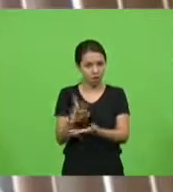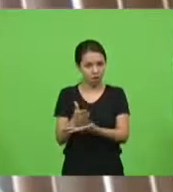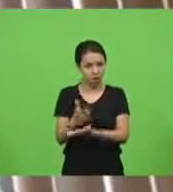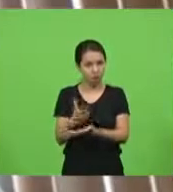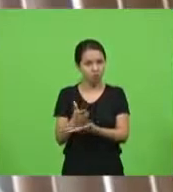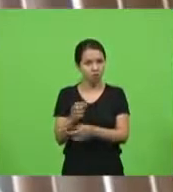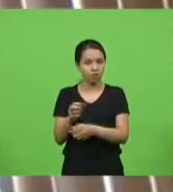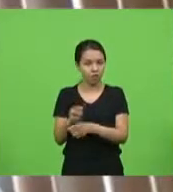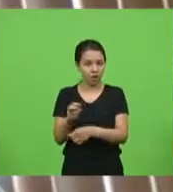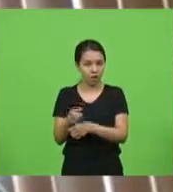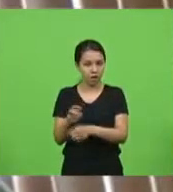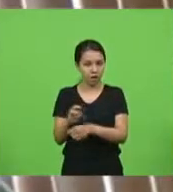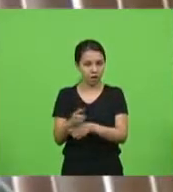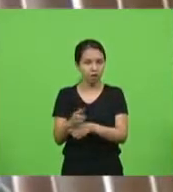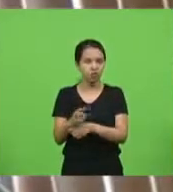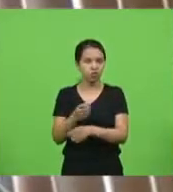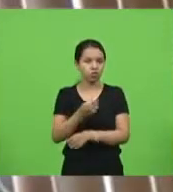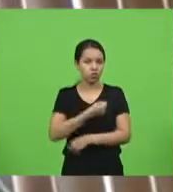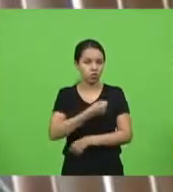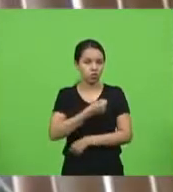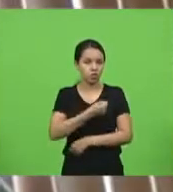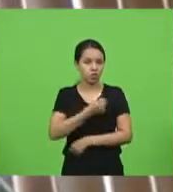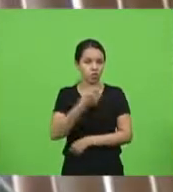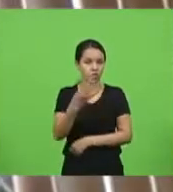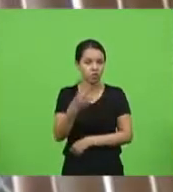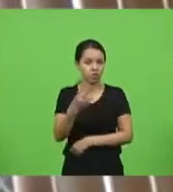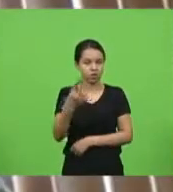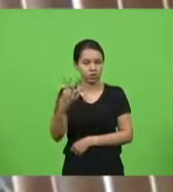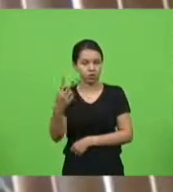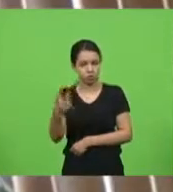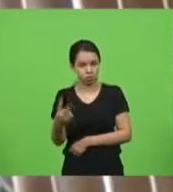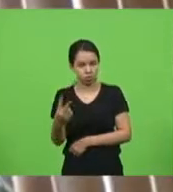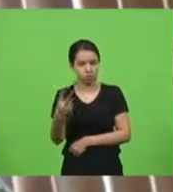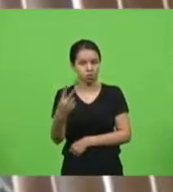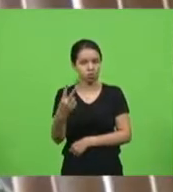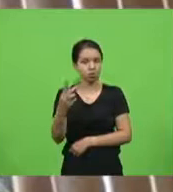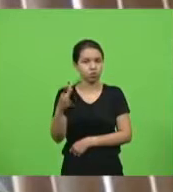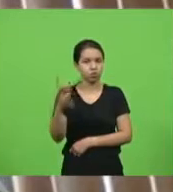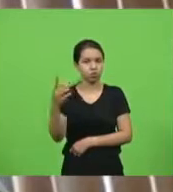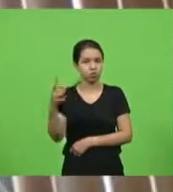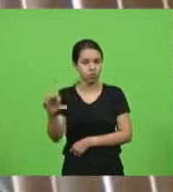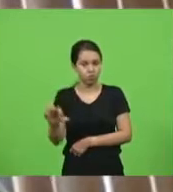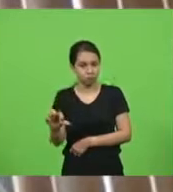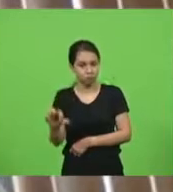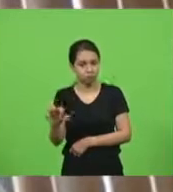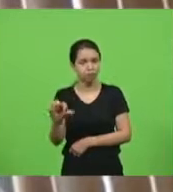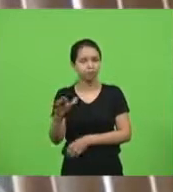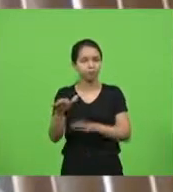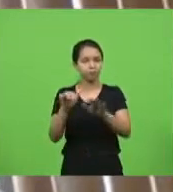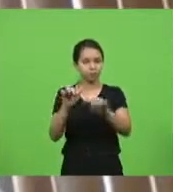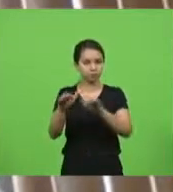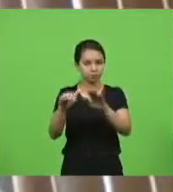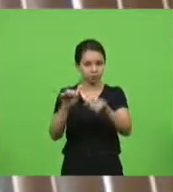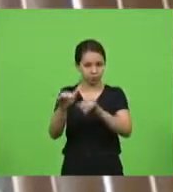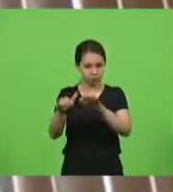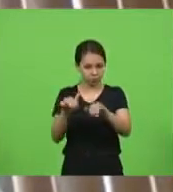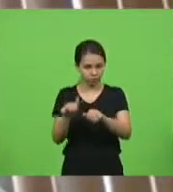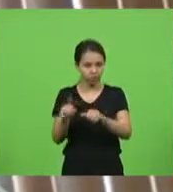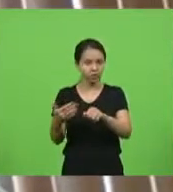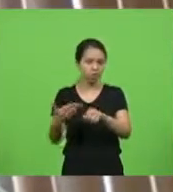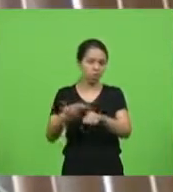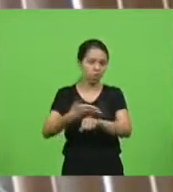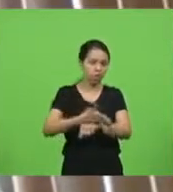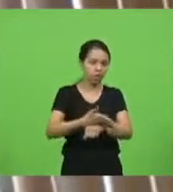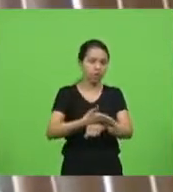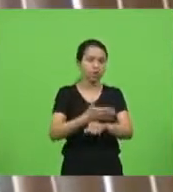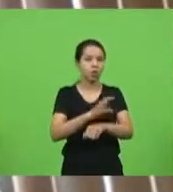número 42, Comando-Geral de 2019, foram convocados e ingressaram no curso de formação de soldados